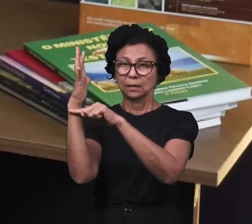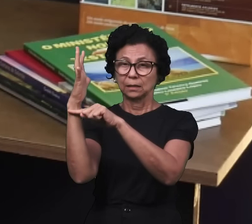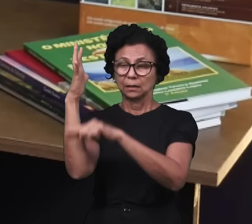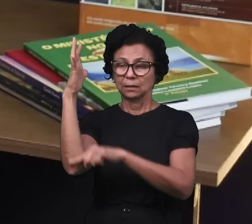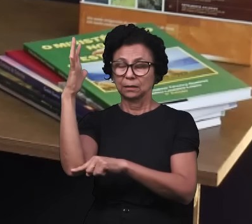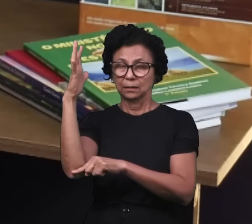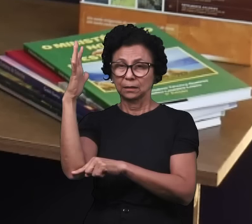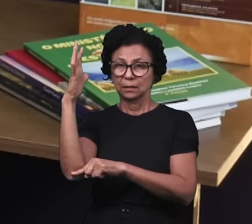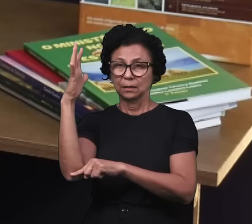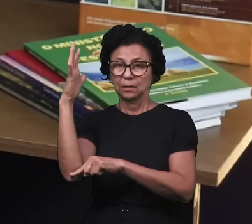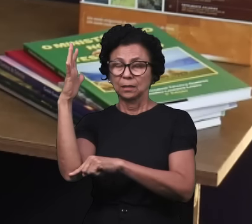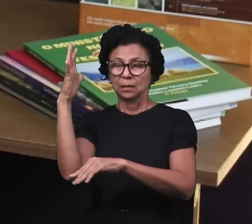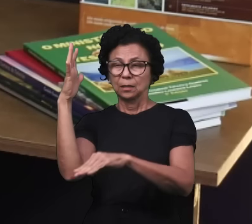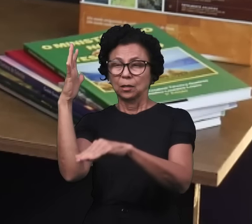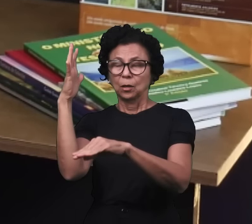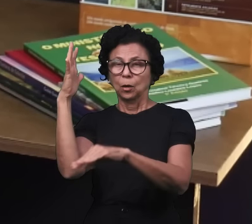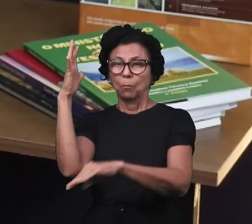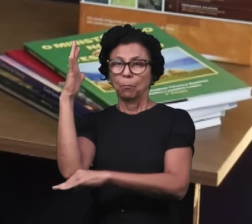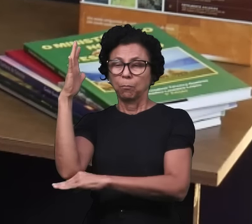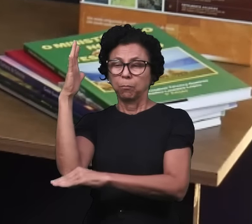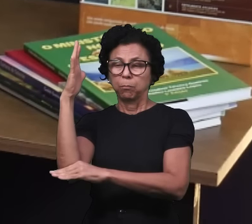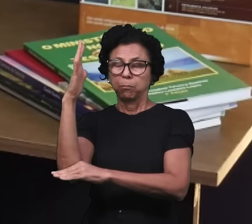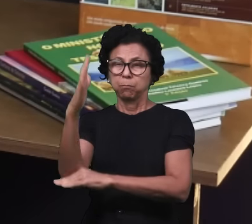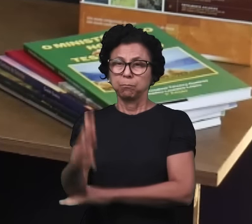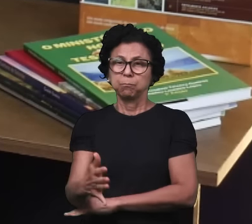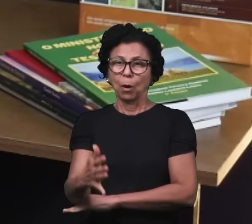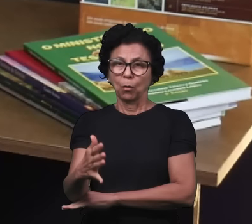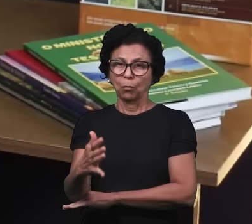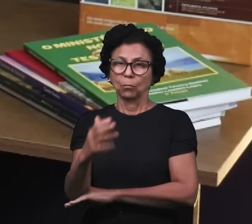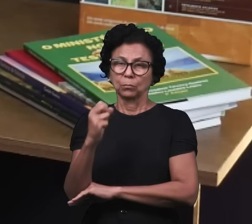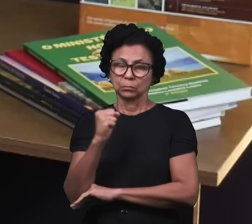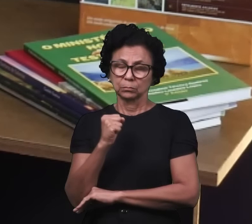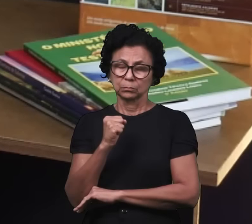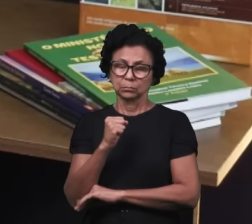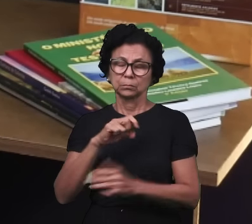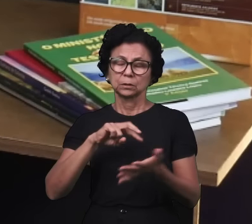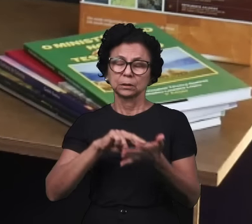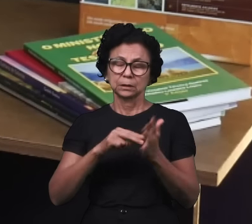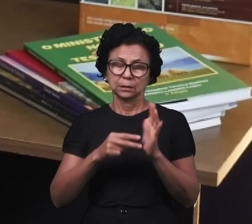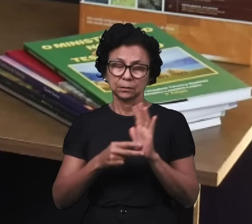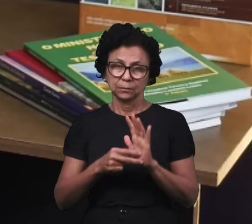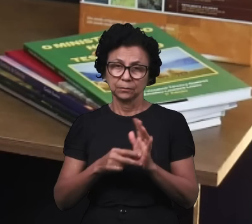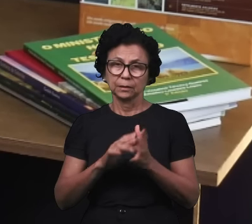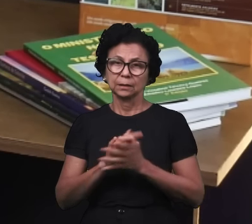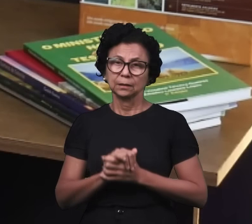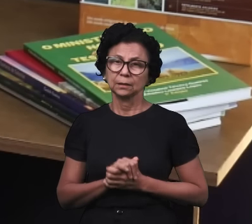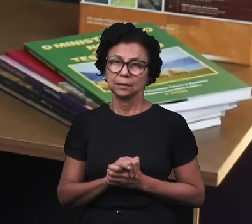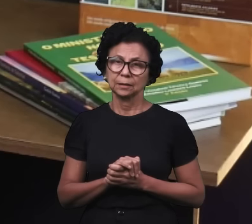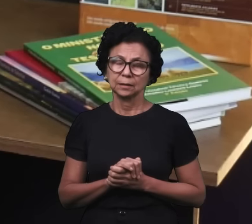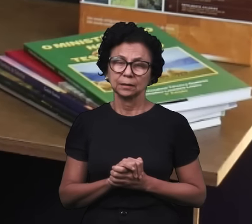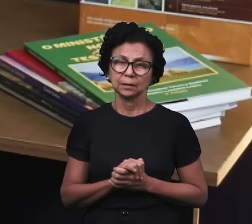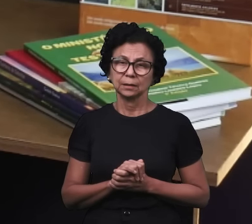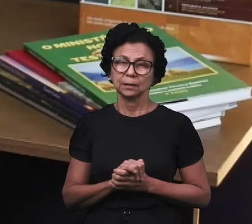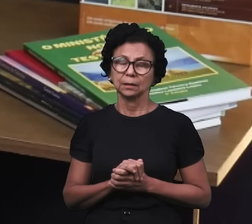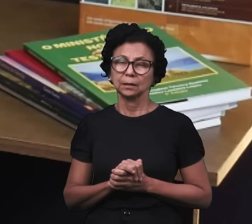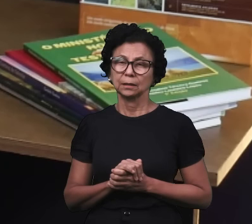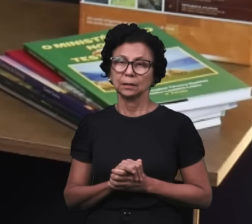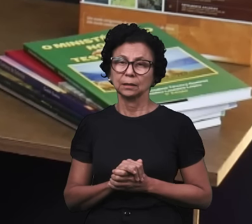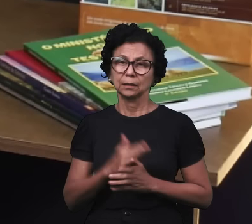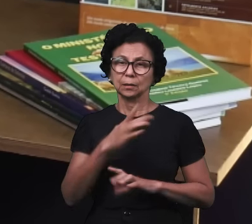em Jesus, o sacrifício de Jesus traz o alento para a alma. E aí eles continuam. Aí eles chegam a